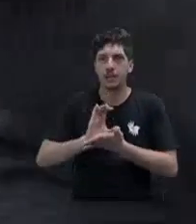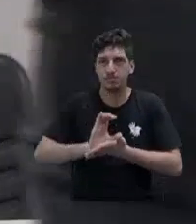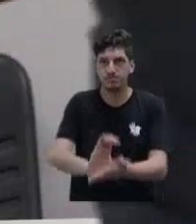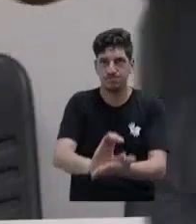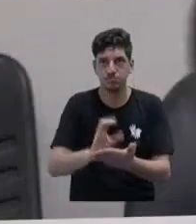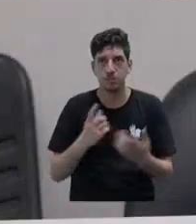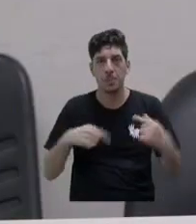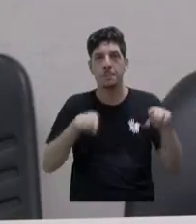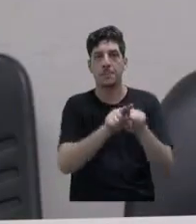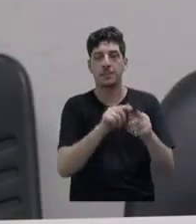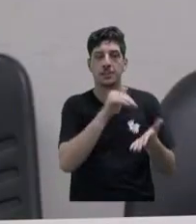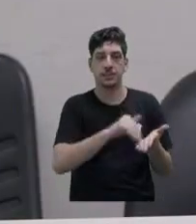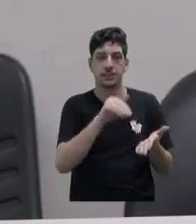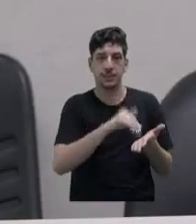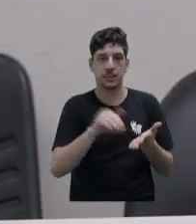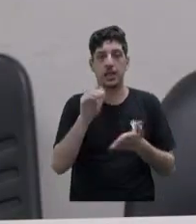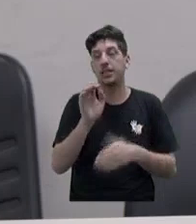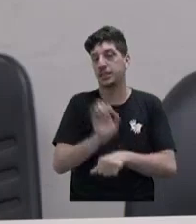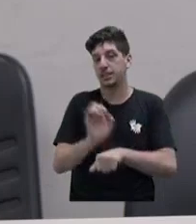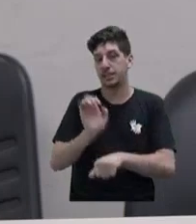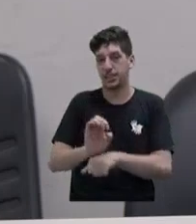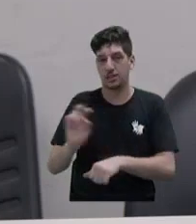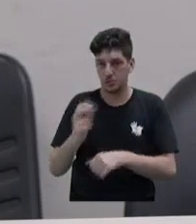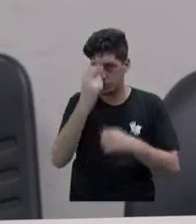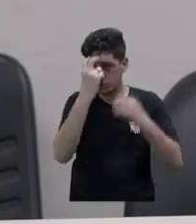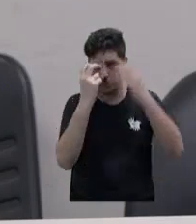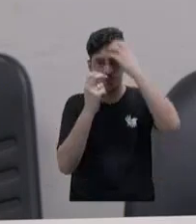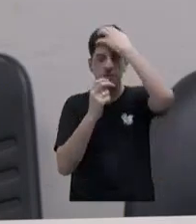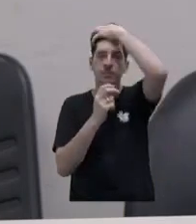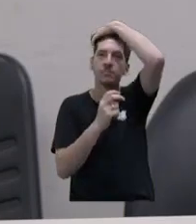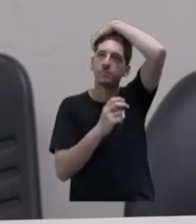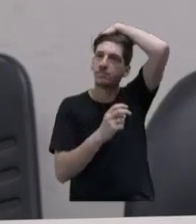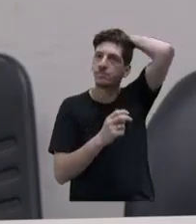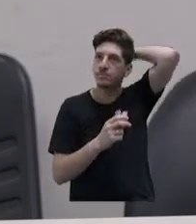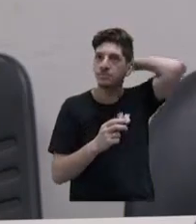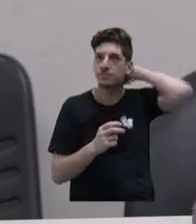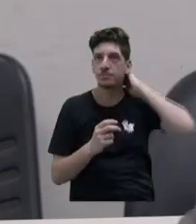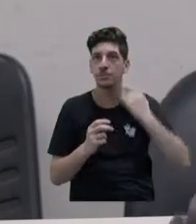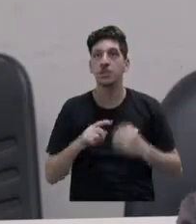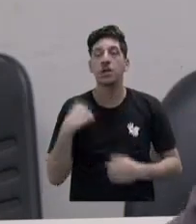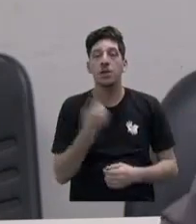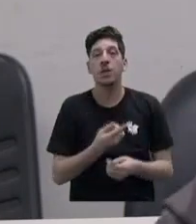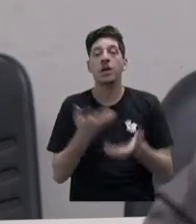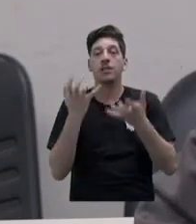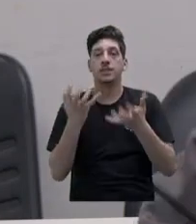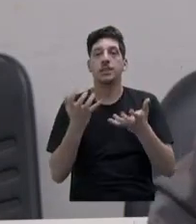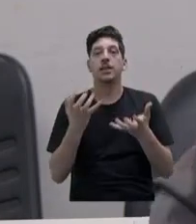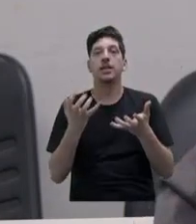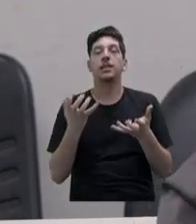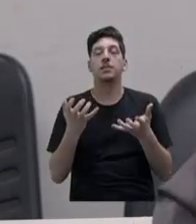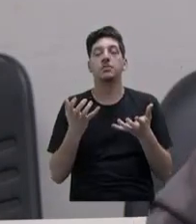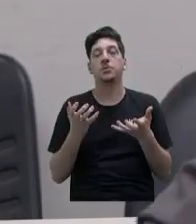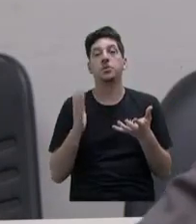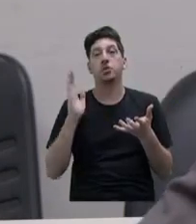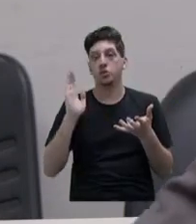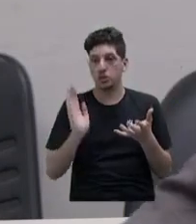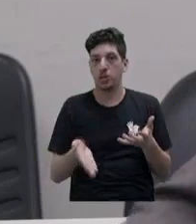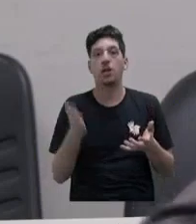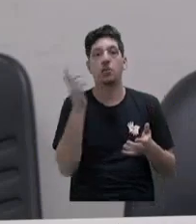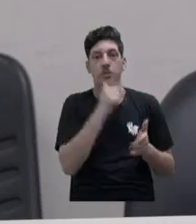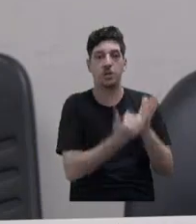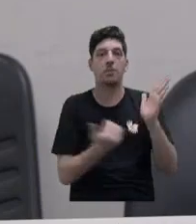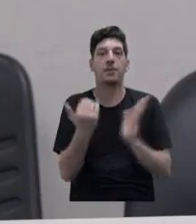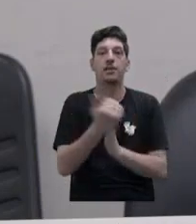parceria com a Secretaria de Estado da Cultura. Nós queremos que haja, e isso já está feito, um aumento